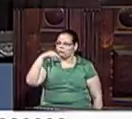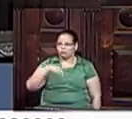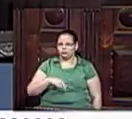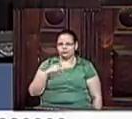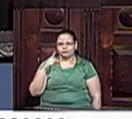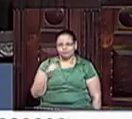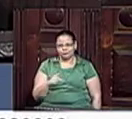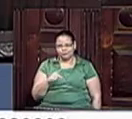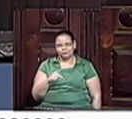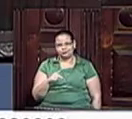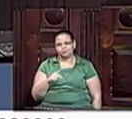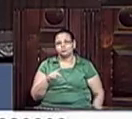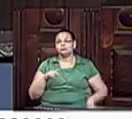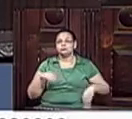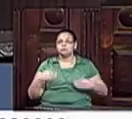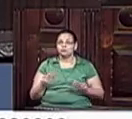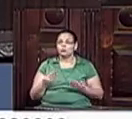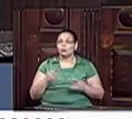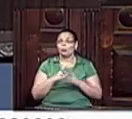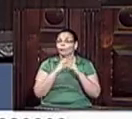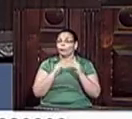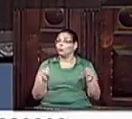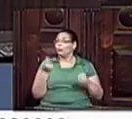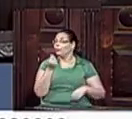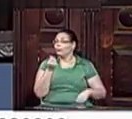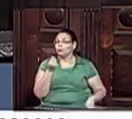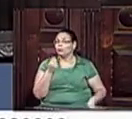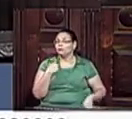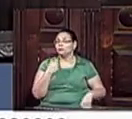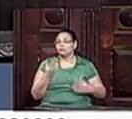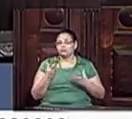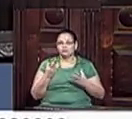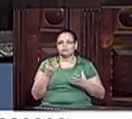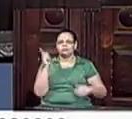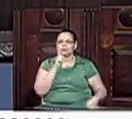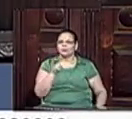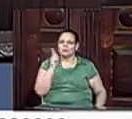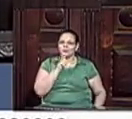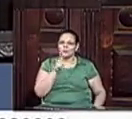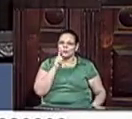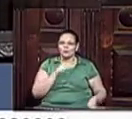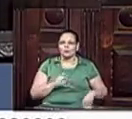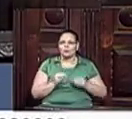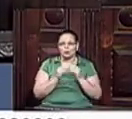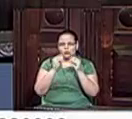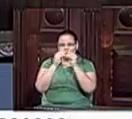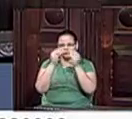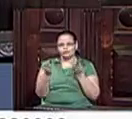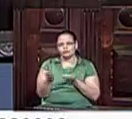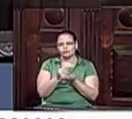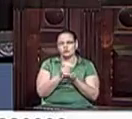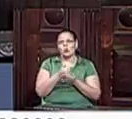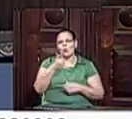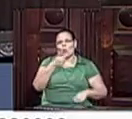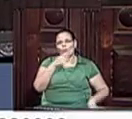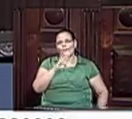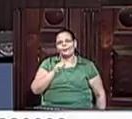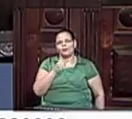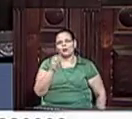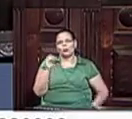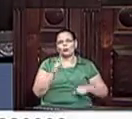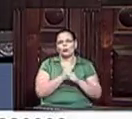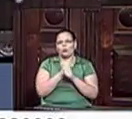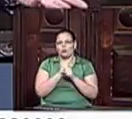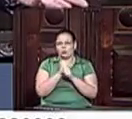venda. Então, se a gente pretendia ter um ganho extra de 1 bilhão e 200 por ano, se a